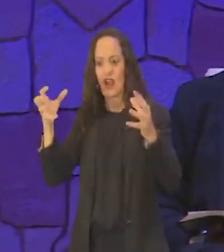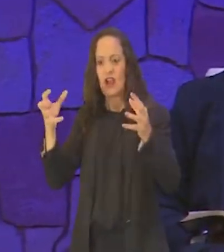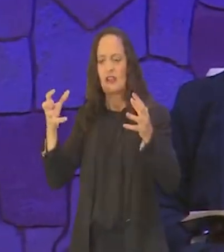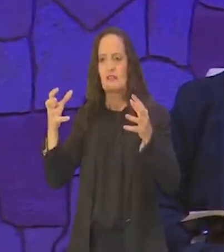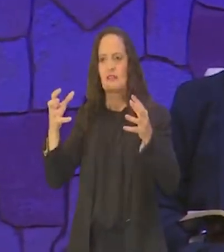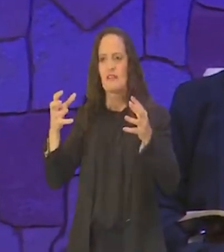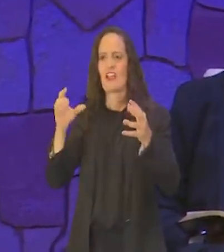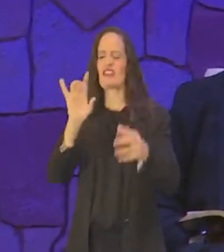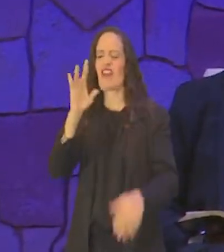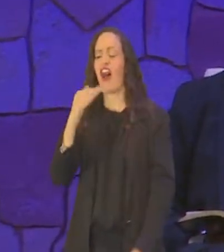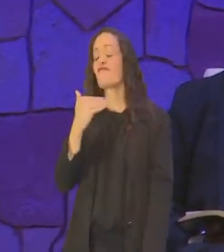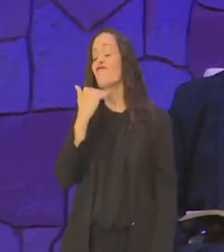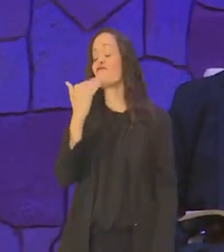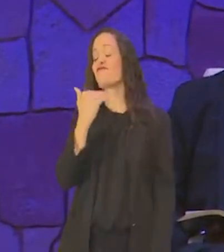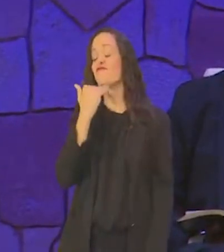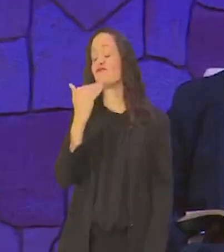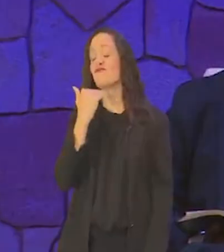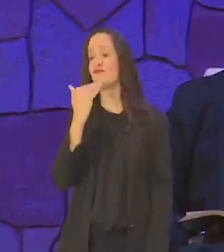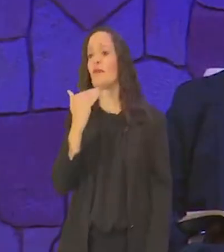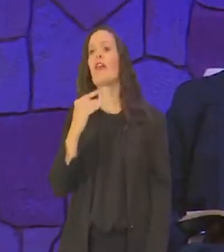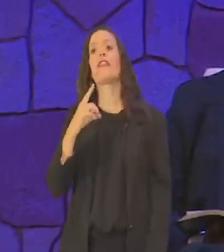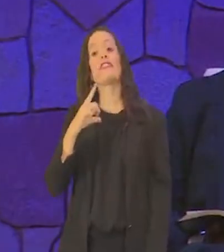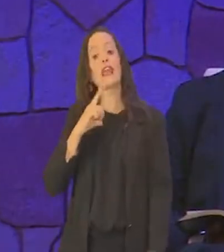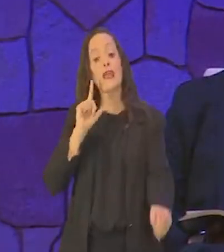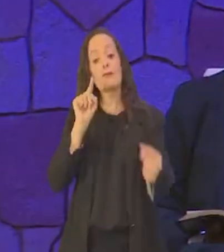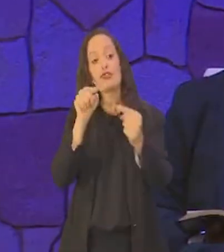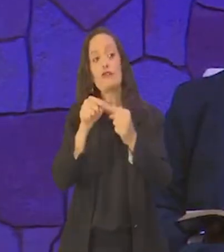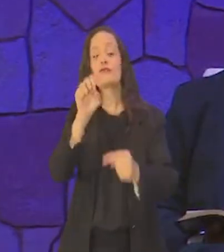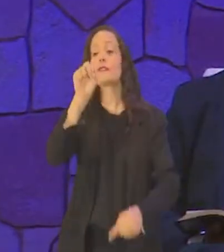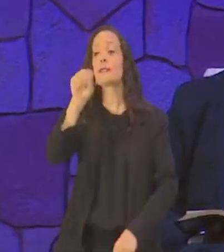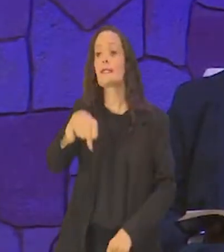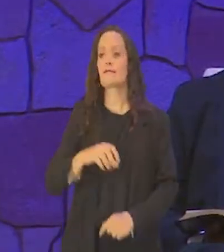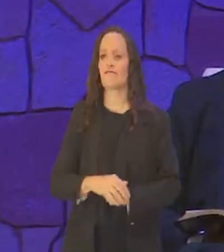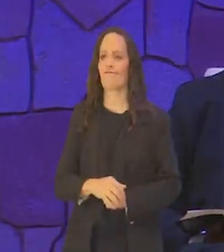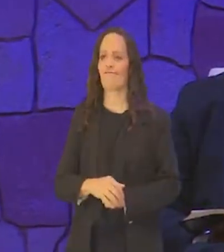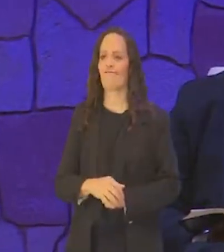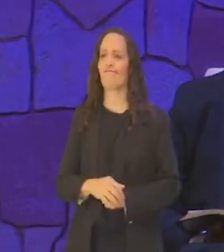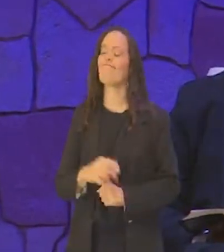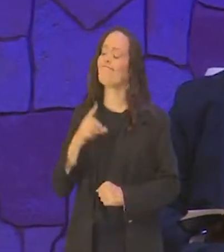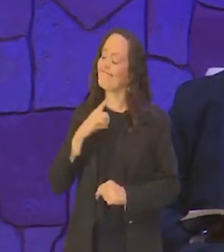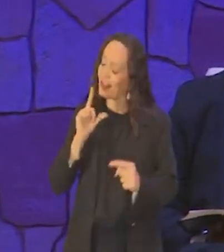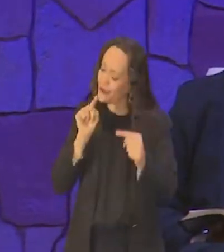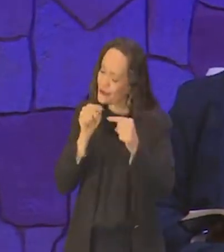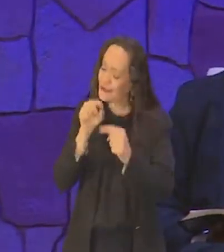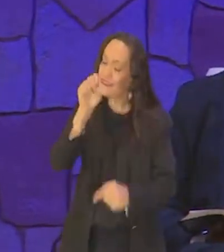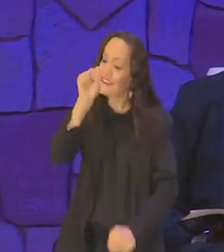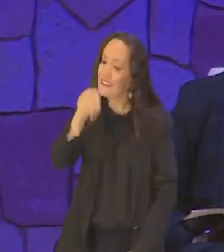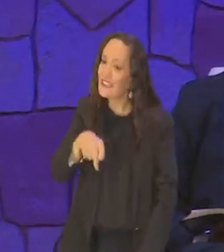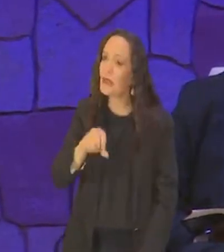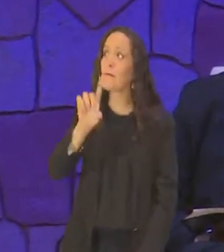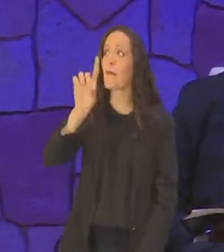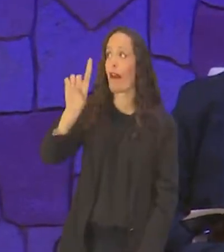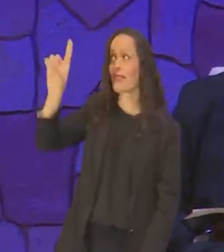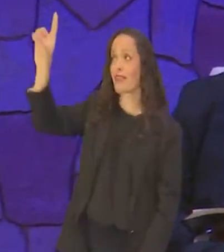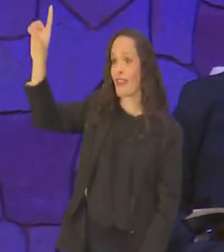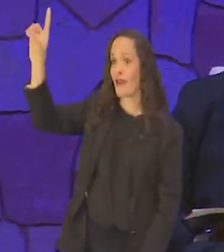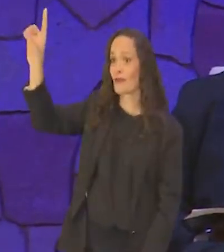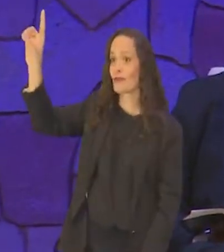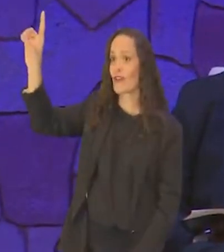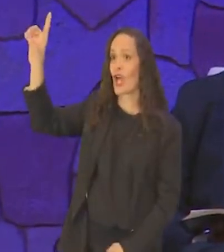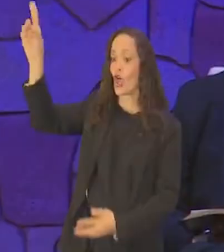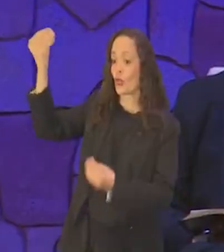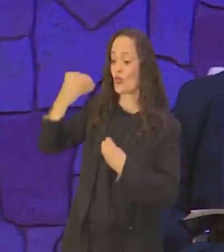um acaso à toa. Há um propósito maior para o nosso pastor, para o nosso Senhor, em nos colocar